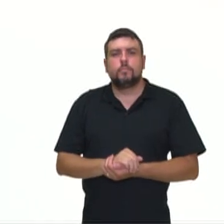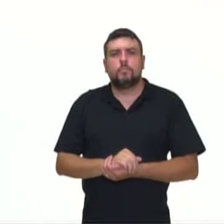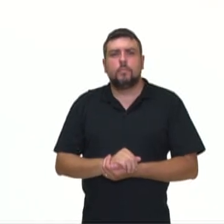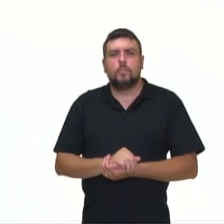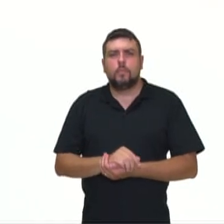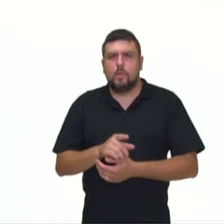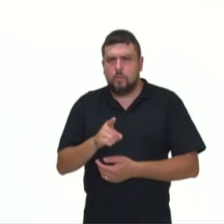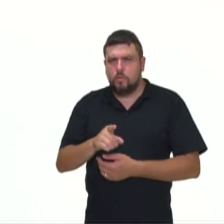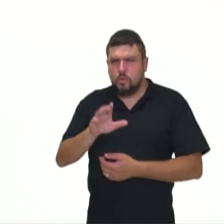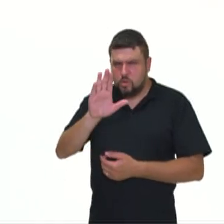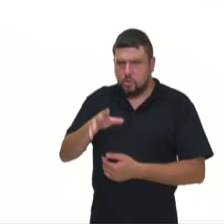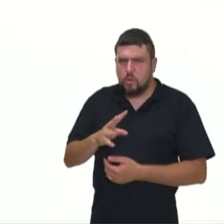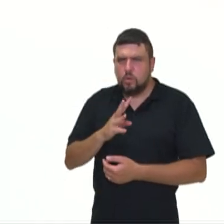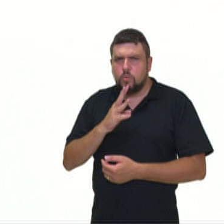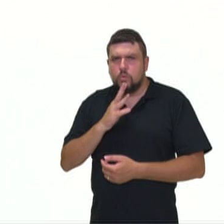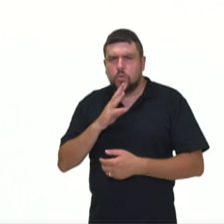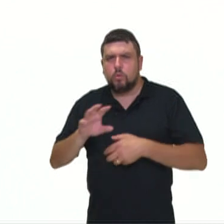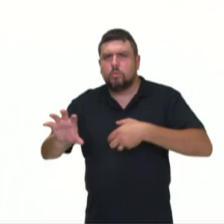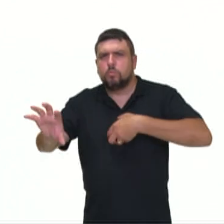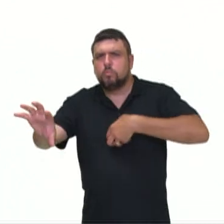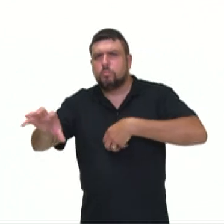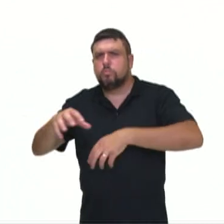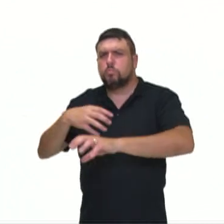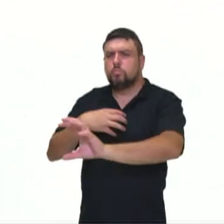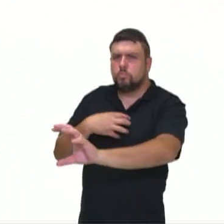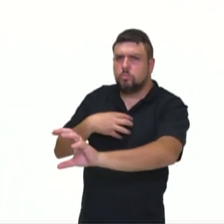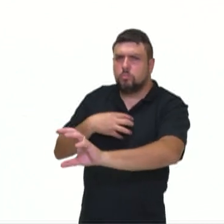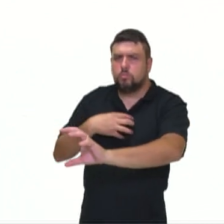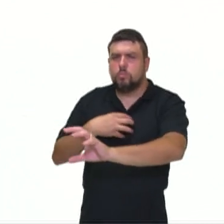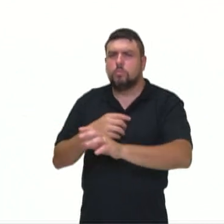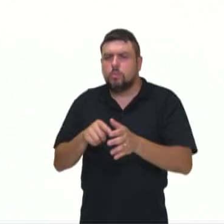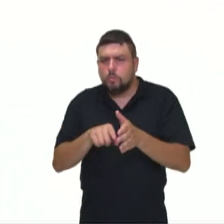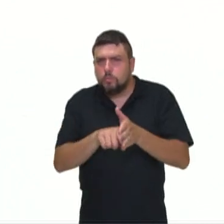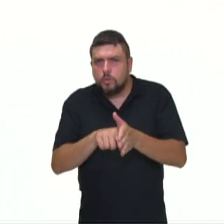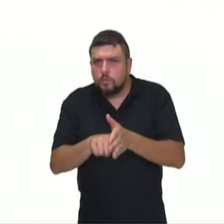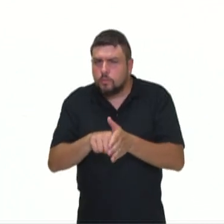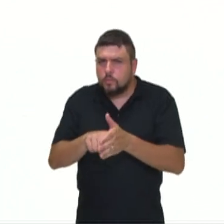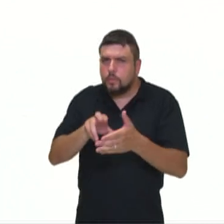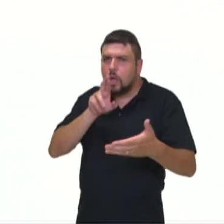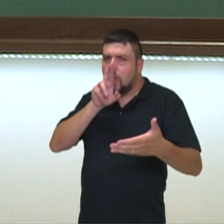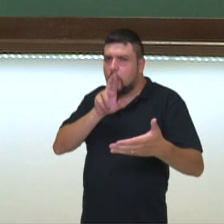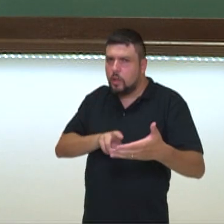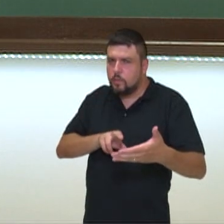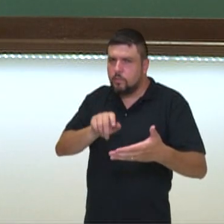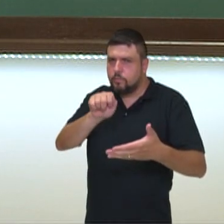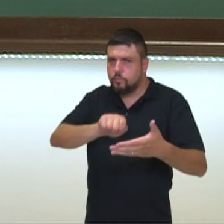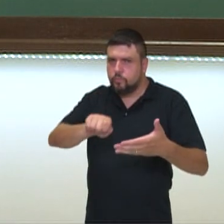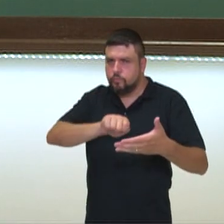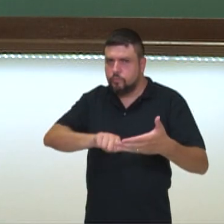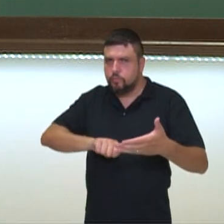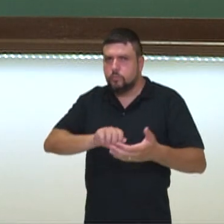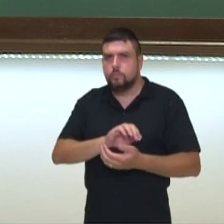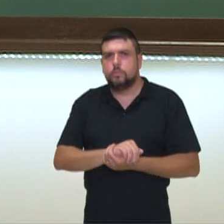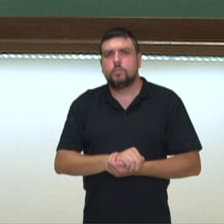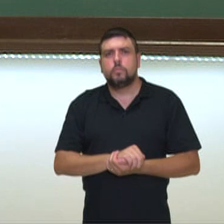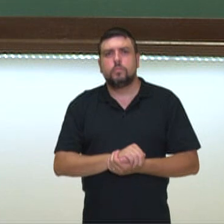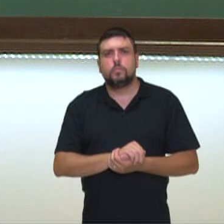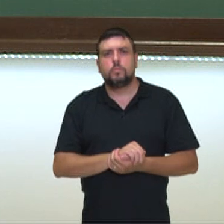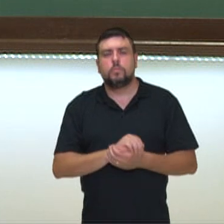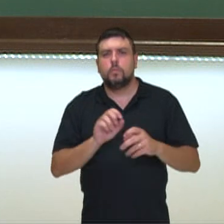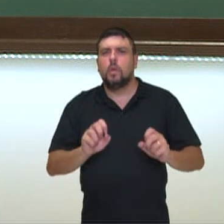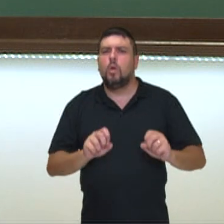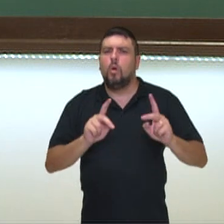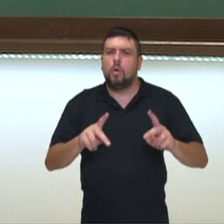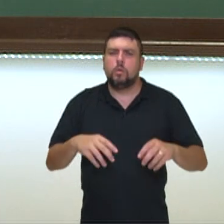em empatia? Pesquise e responda no seu caderno. A gente falou de